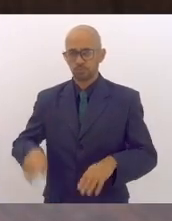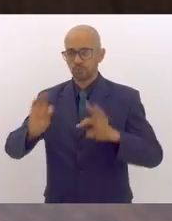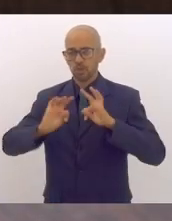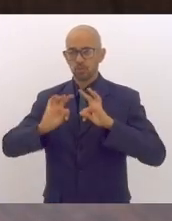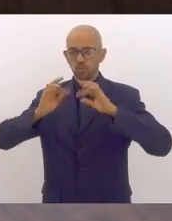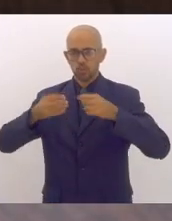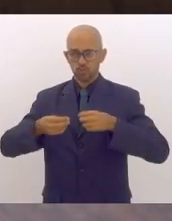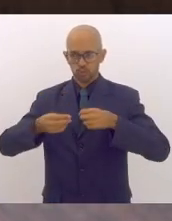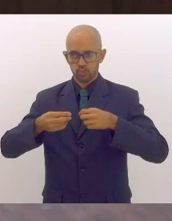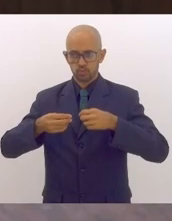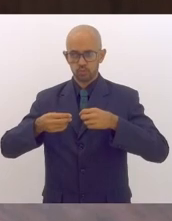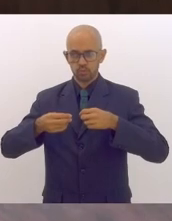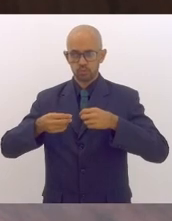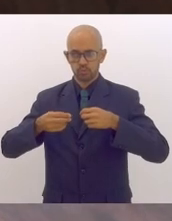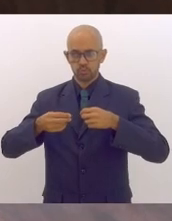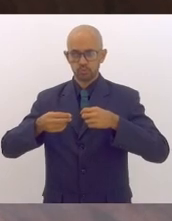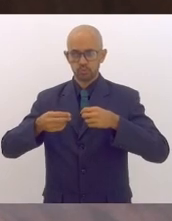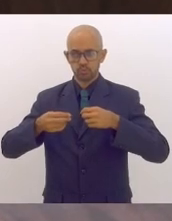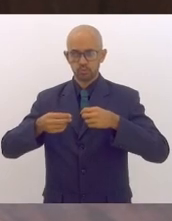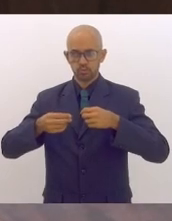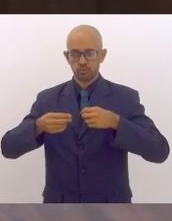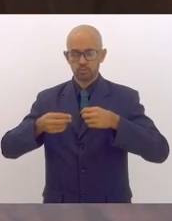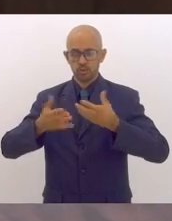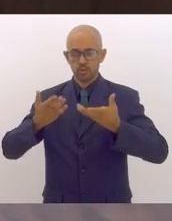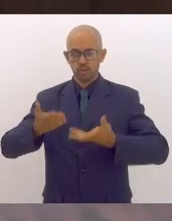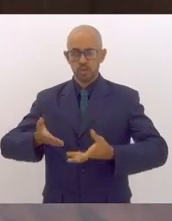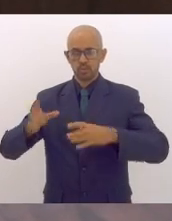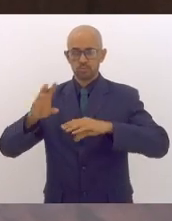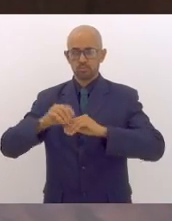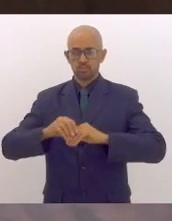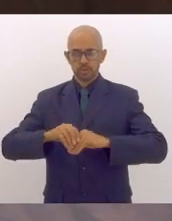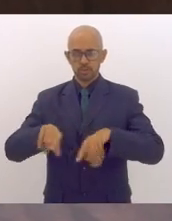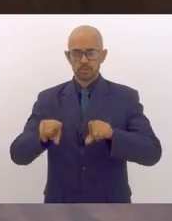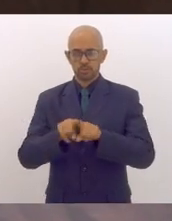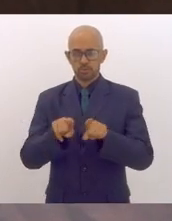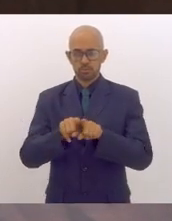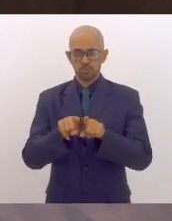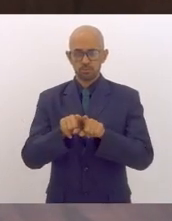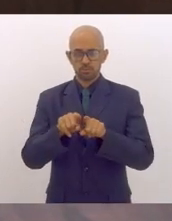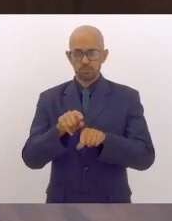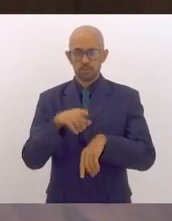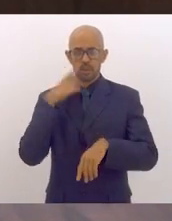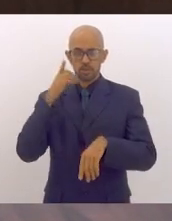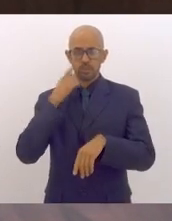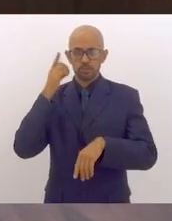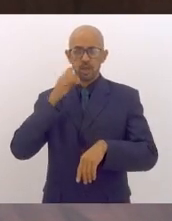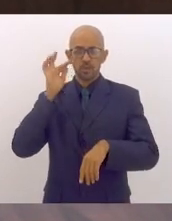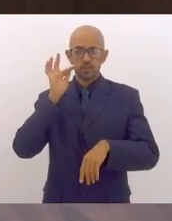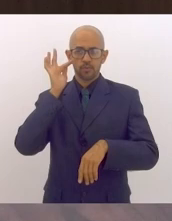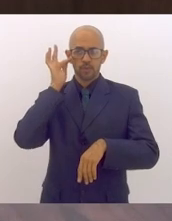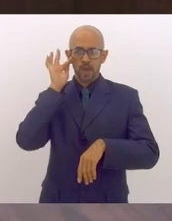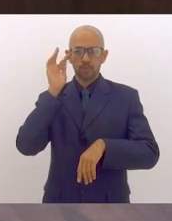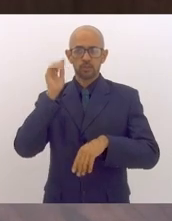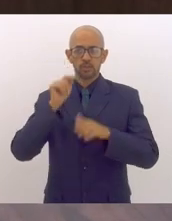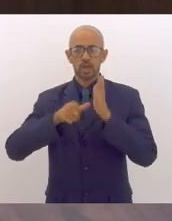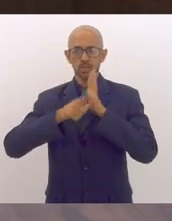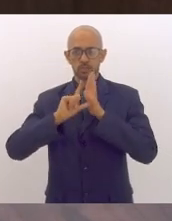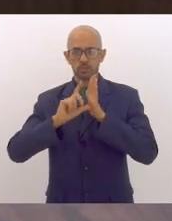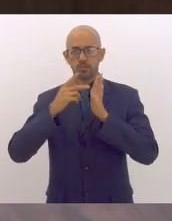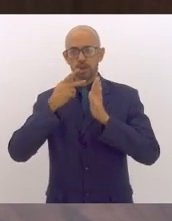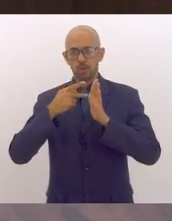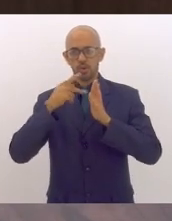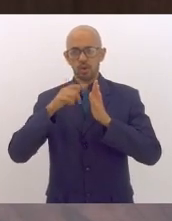todas. Já aqui quero corroborar a fala do deputado Flávio Serafini, que me antecedeu, a nossa